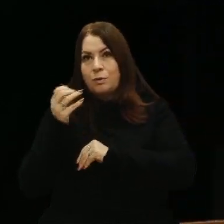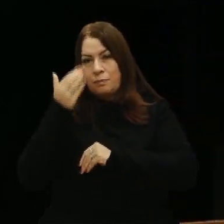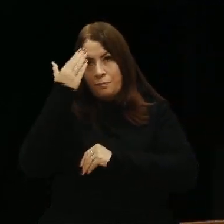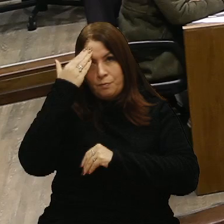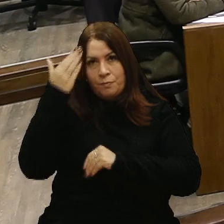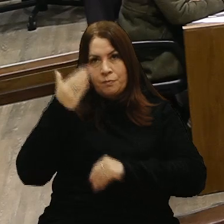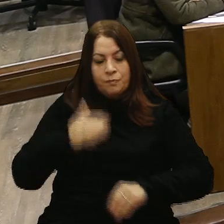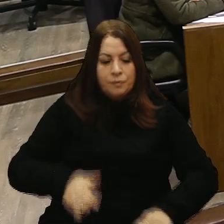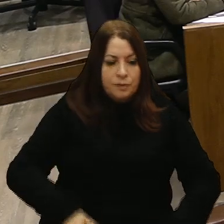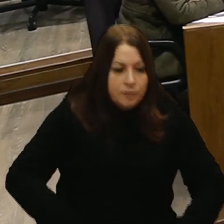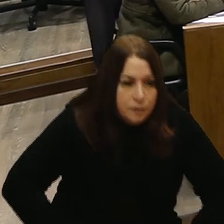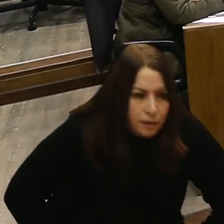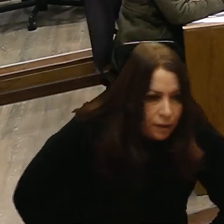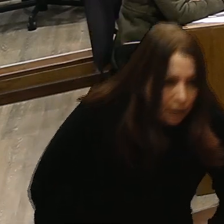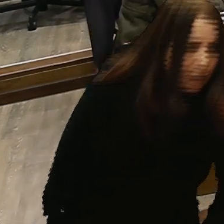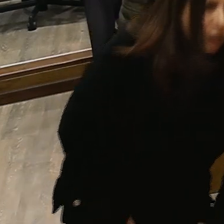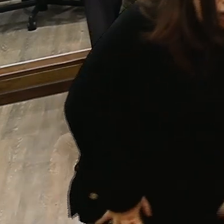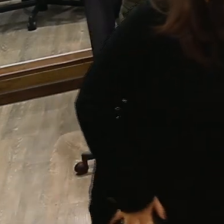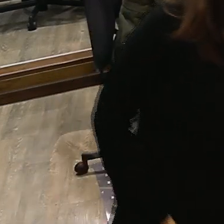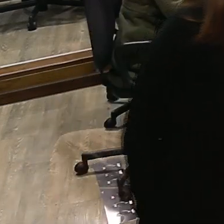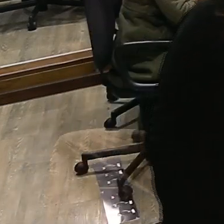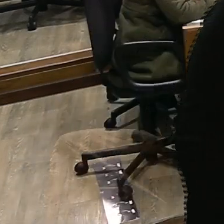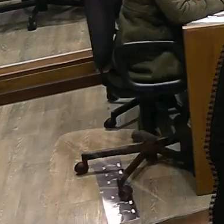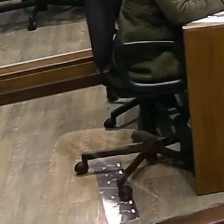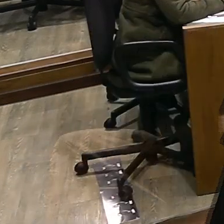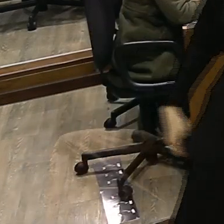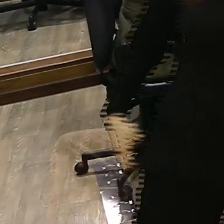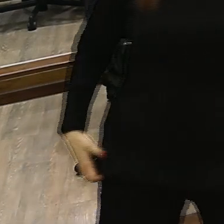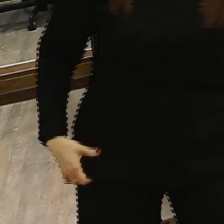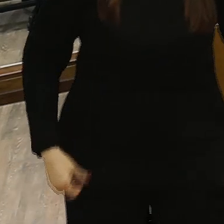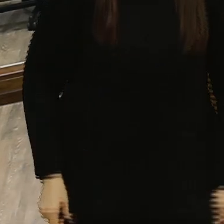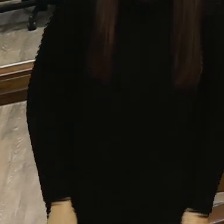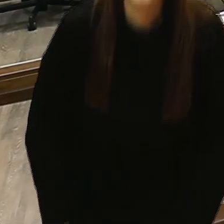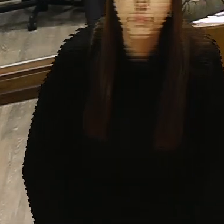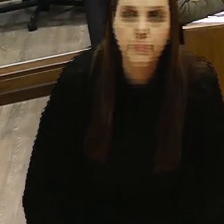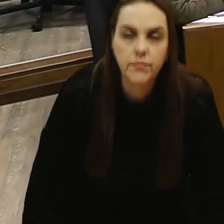Obrigada. Obrigado, vereadora. A próxima inscrita em discussão, vereadora Rose.